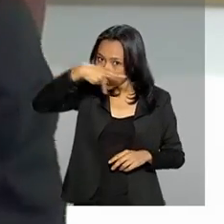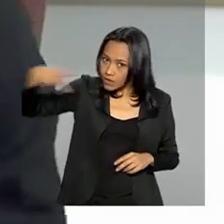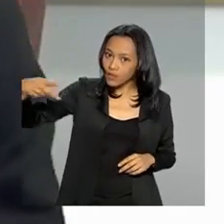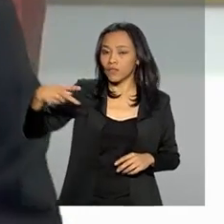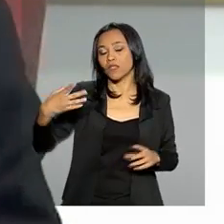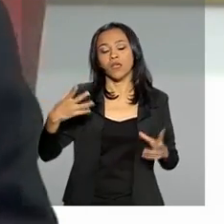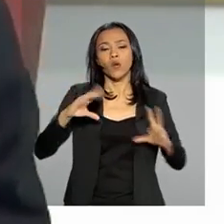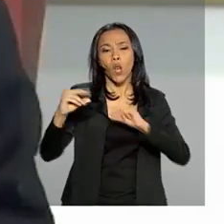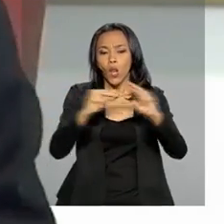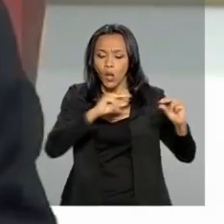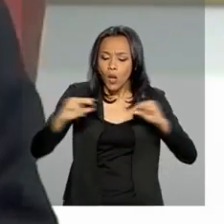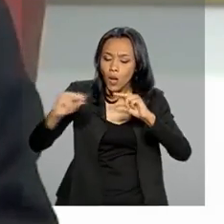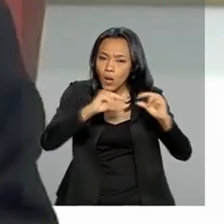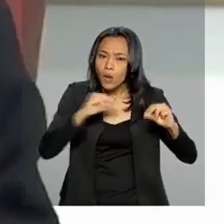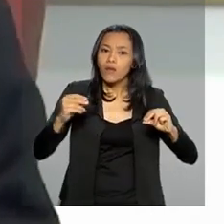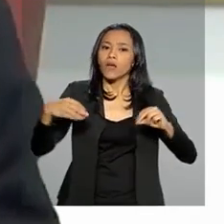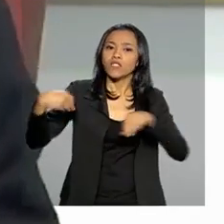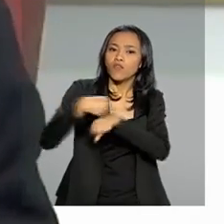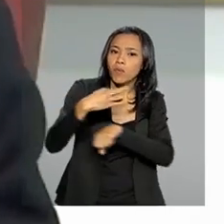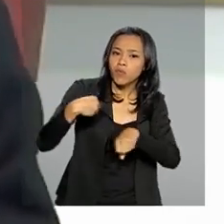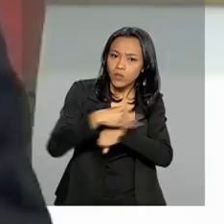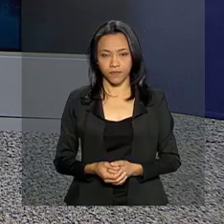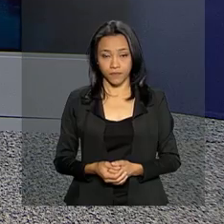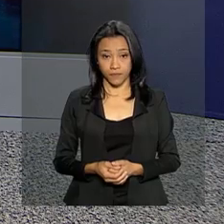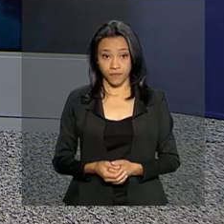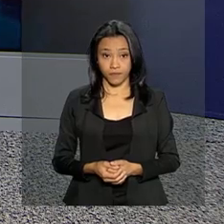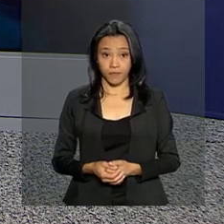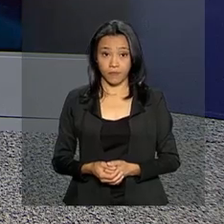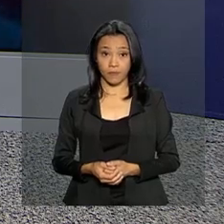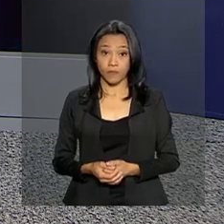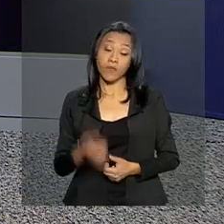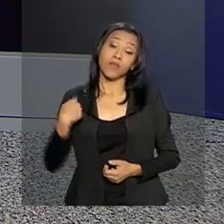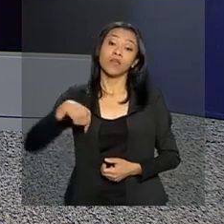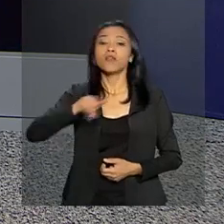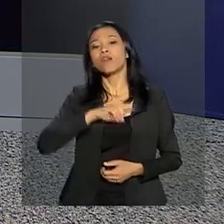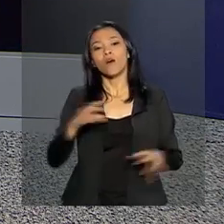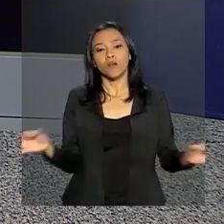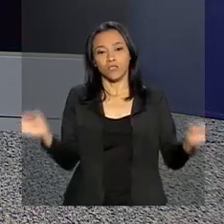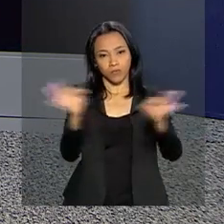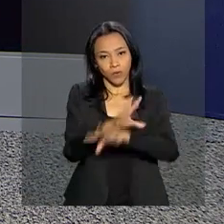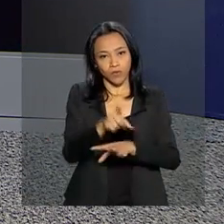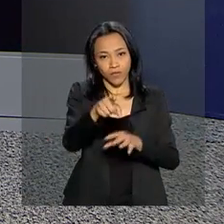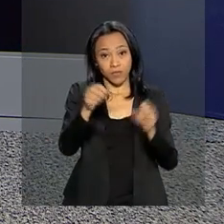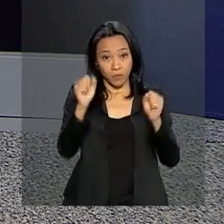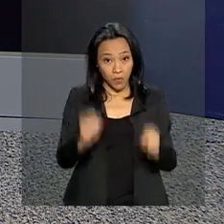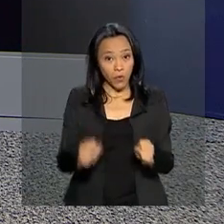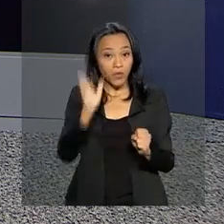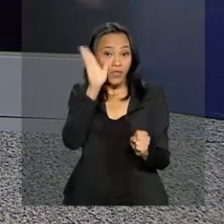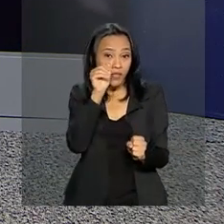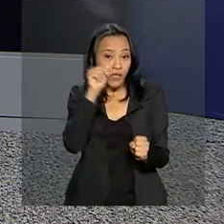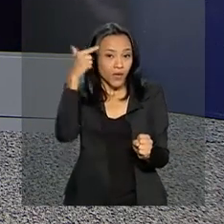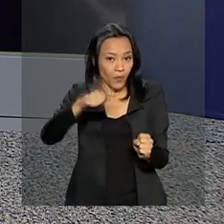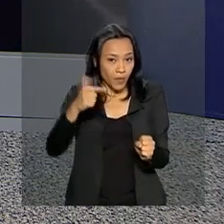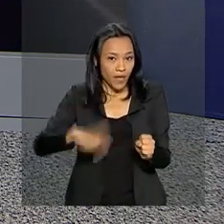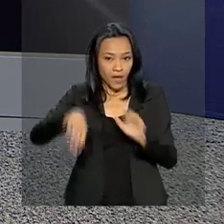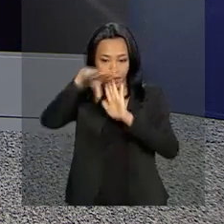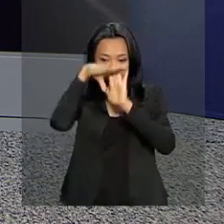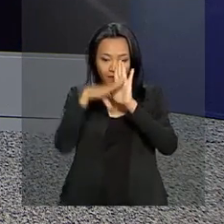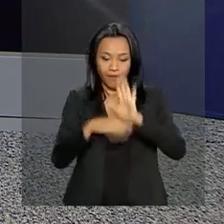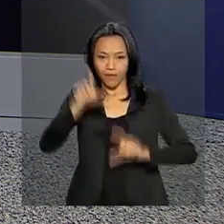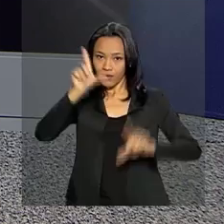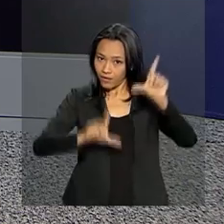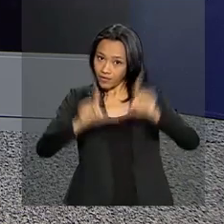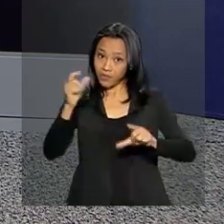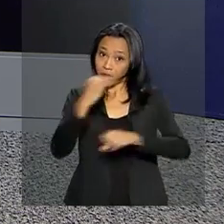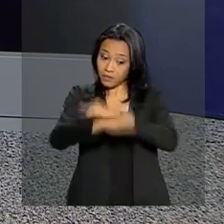o ministro chefe da casa civil nós ficamos por aqui você acompanha nossa programação ao vivo pelo site